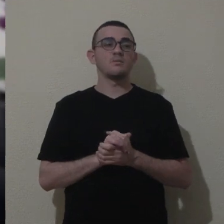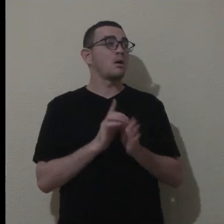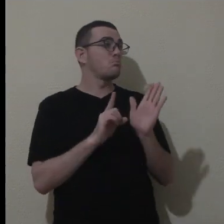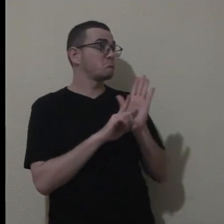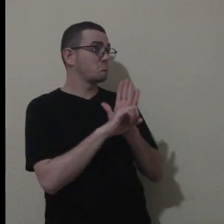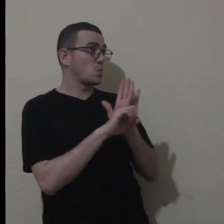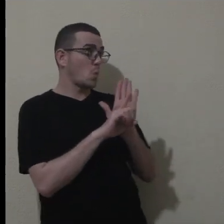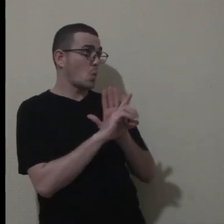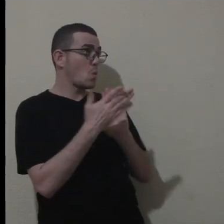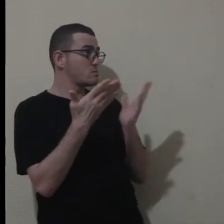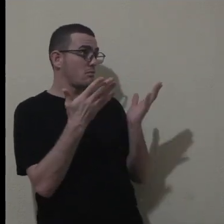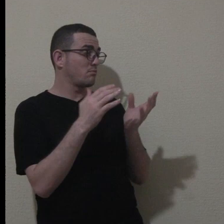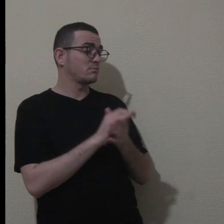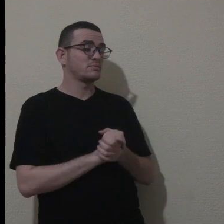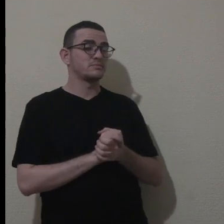E aí, alguém mais, pessoal?